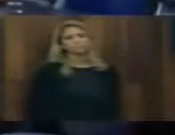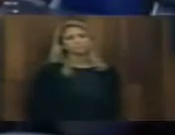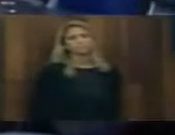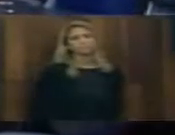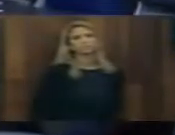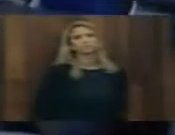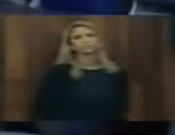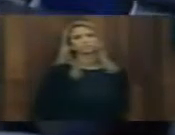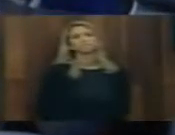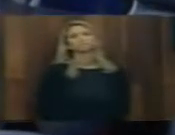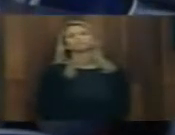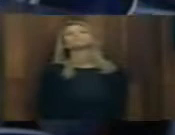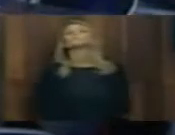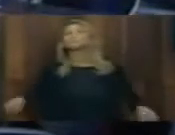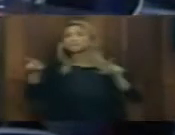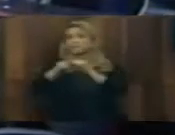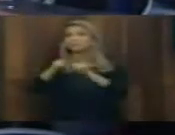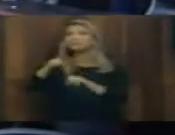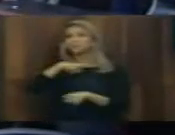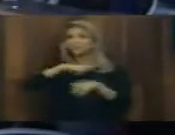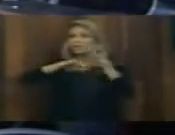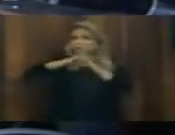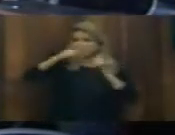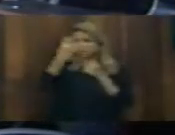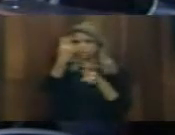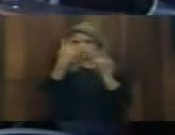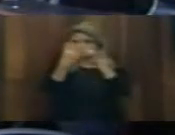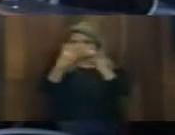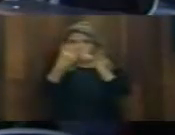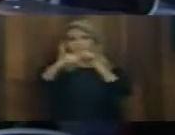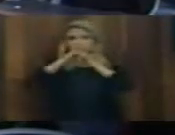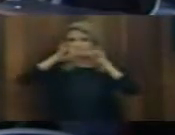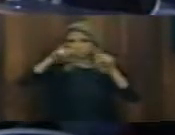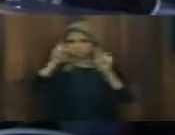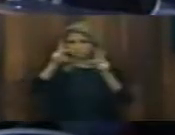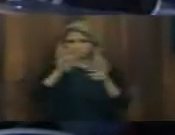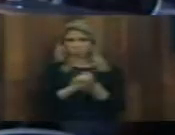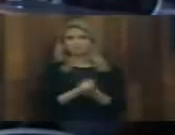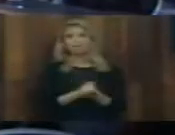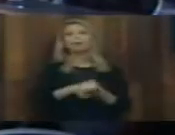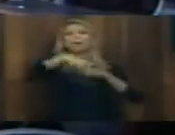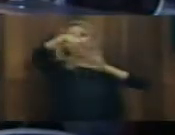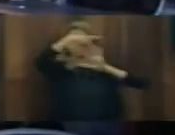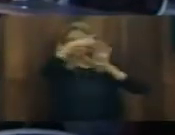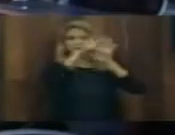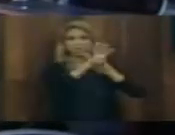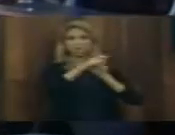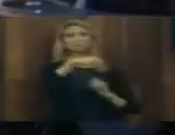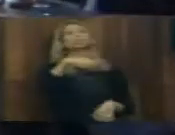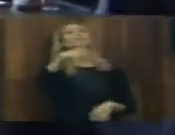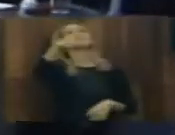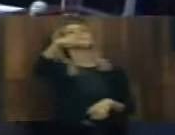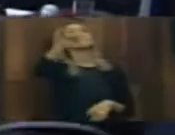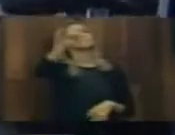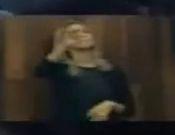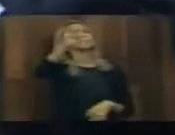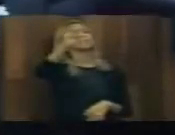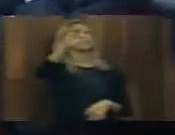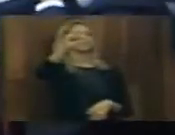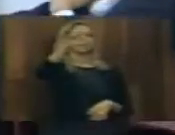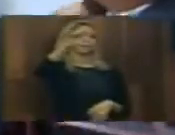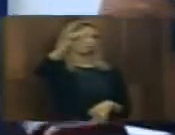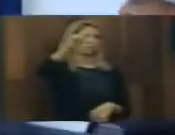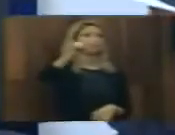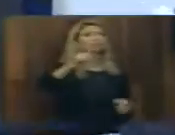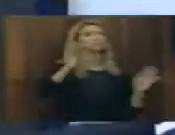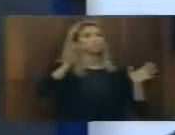E eu tenho mais uma informação para a categoria. O projeto também, que é a portaria 314, já se encontra